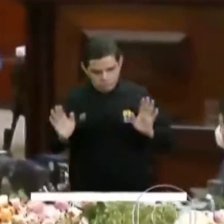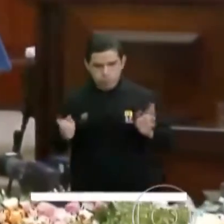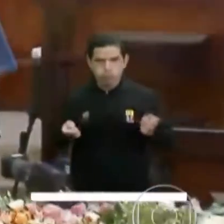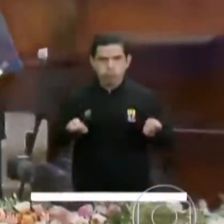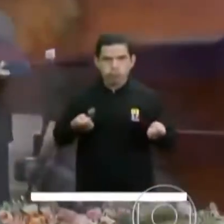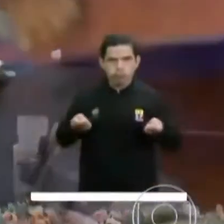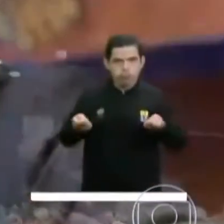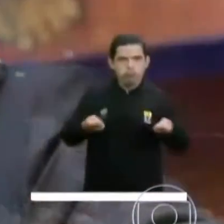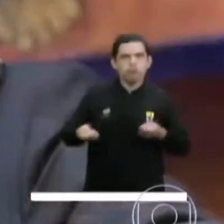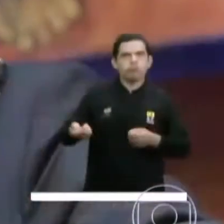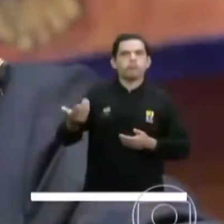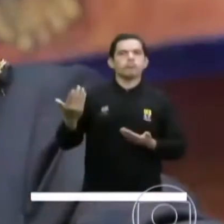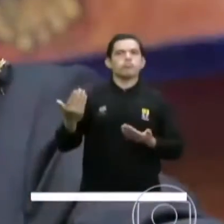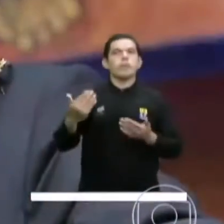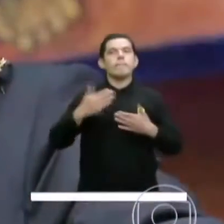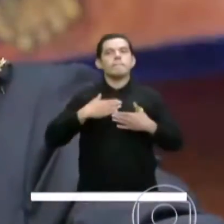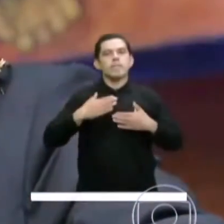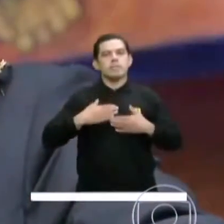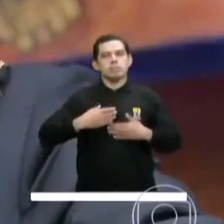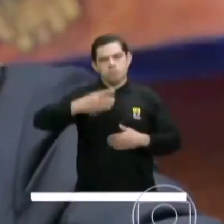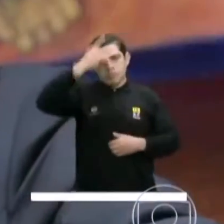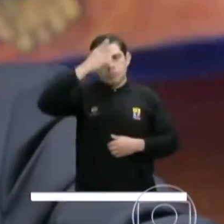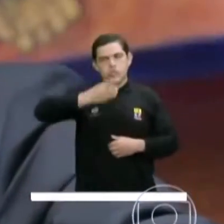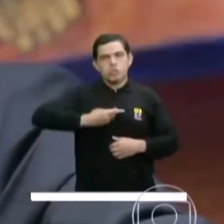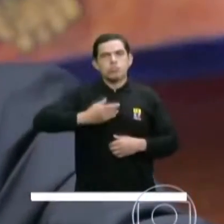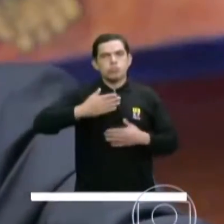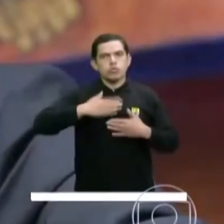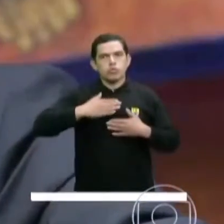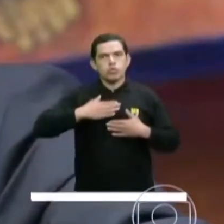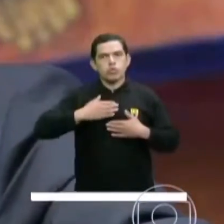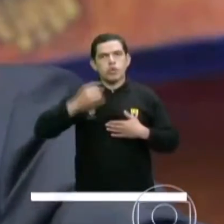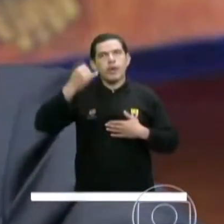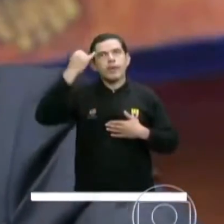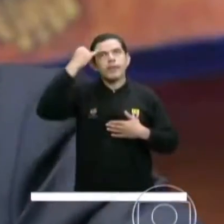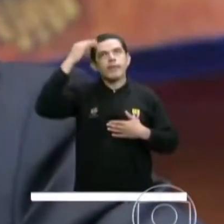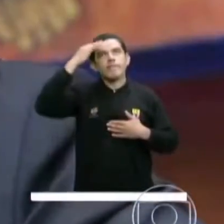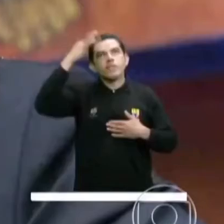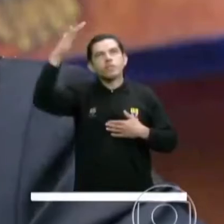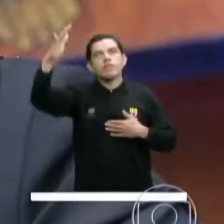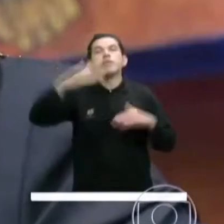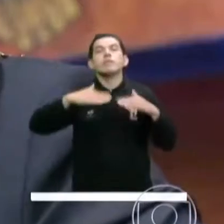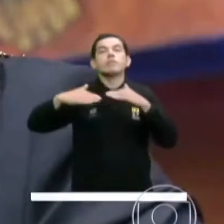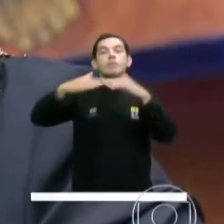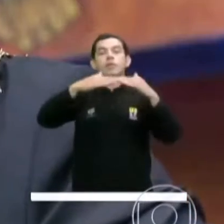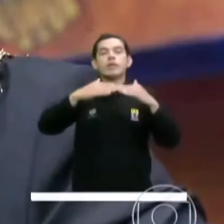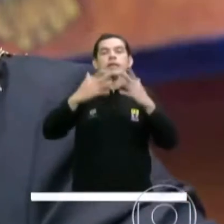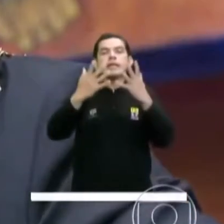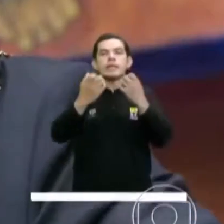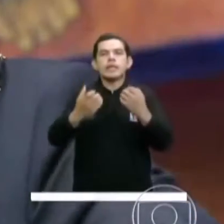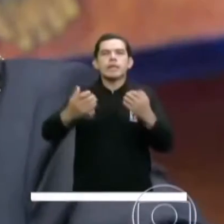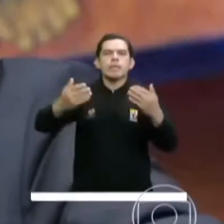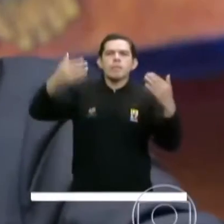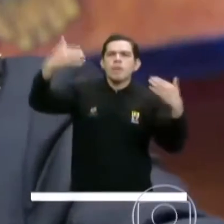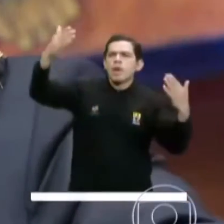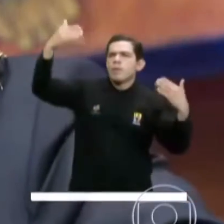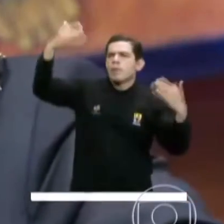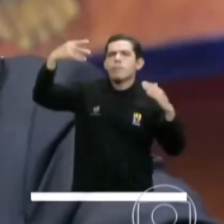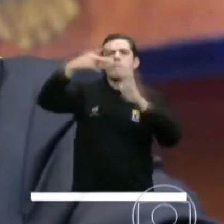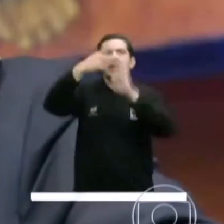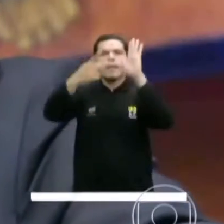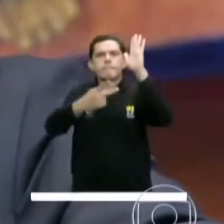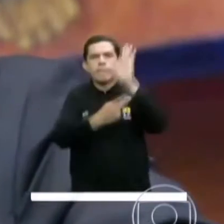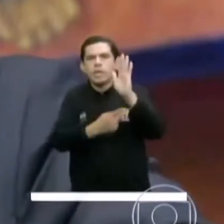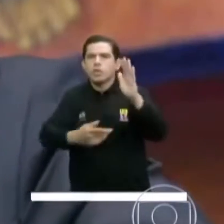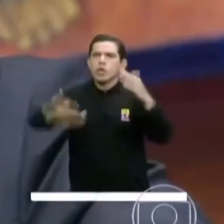pobreza aumentou muito para se ter uma ideia em dezembro de 2019 25 porcento da população estava abaixo da linha da pobreza